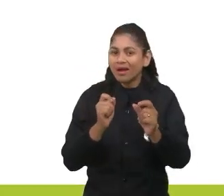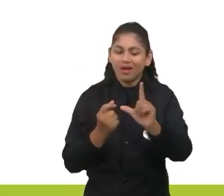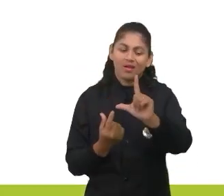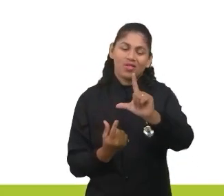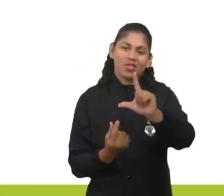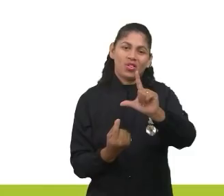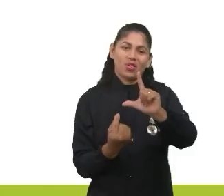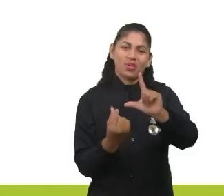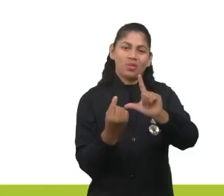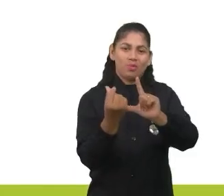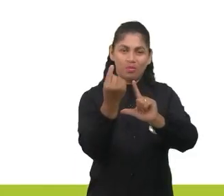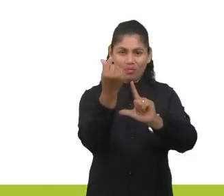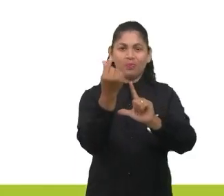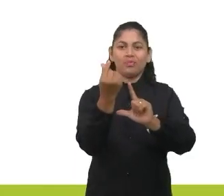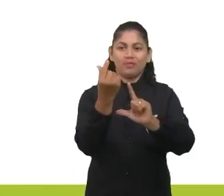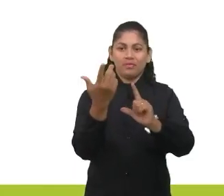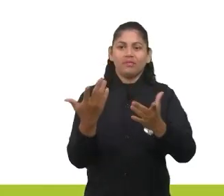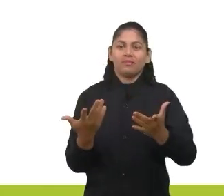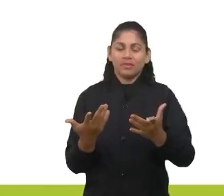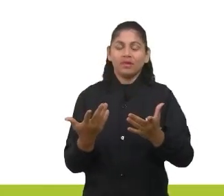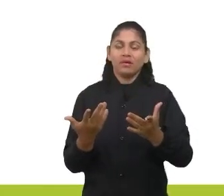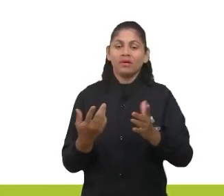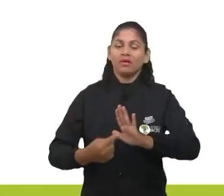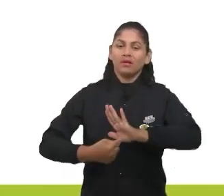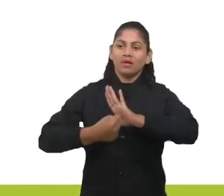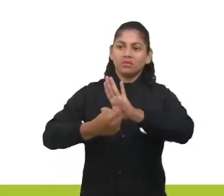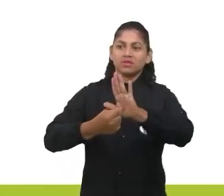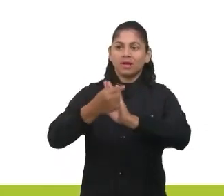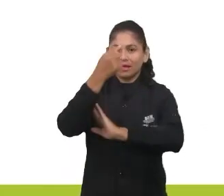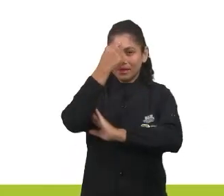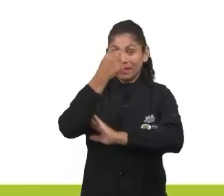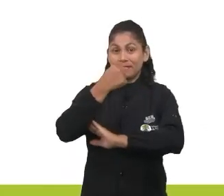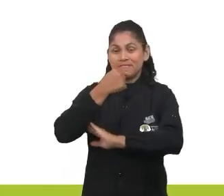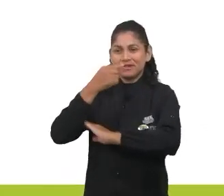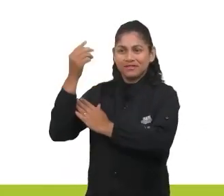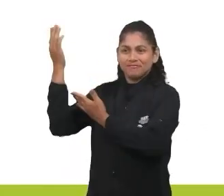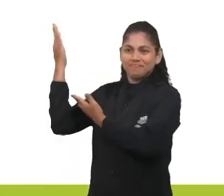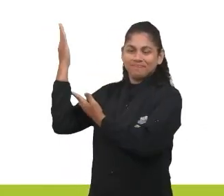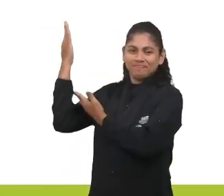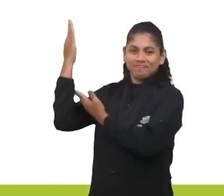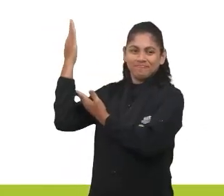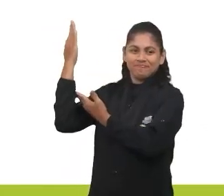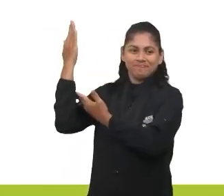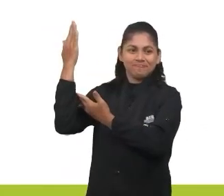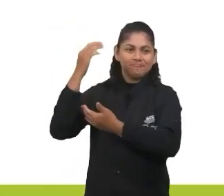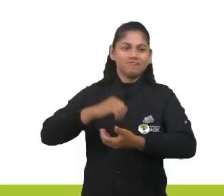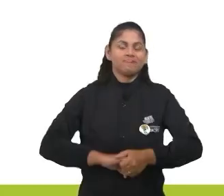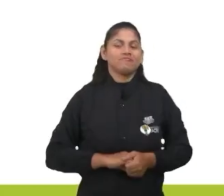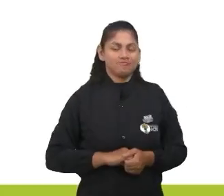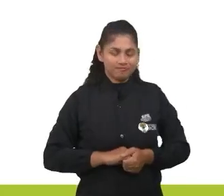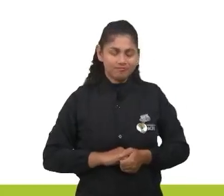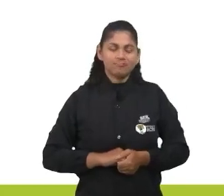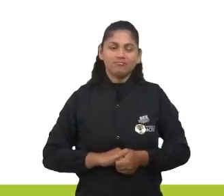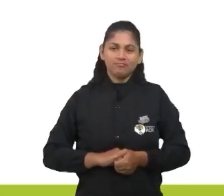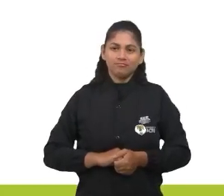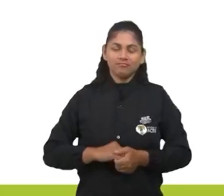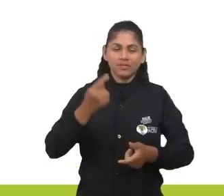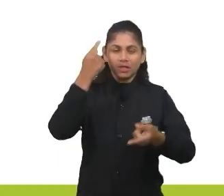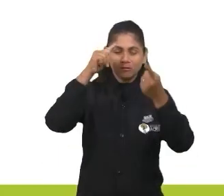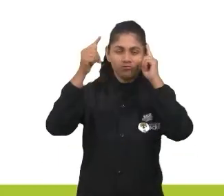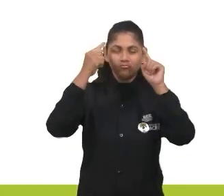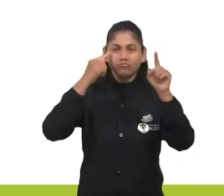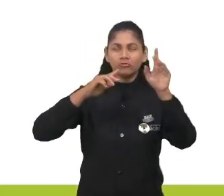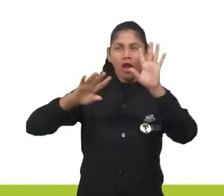aí isso bem retratado na pequena imagem que nós temos aí. Então, cria ilusões